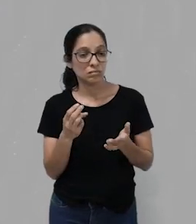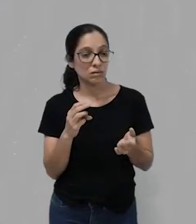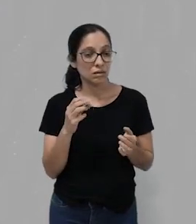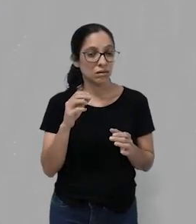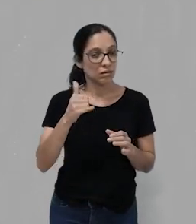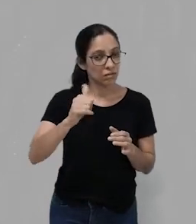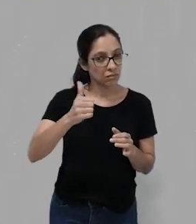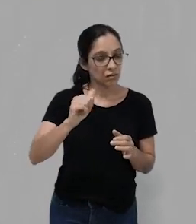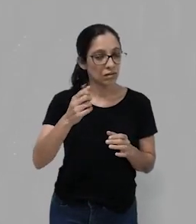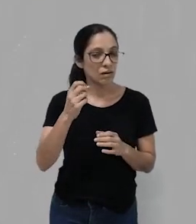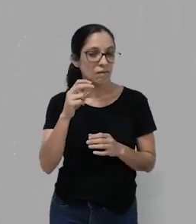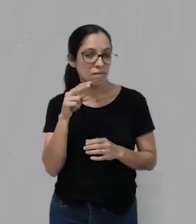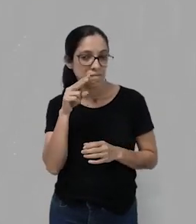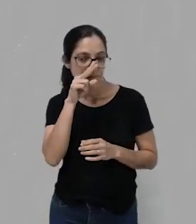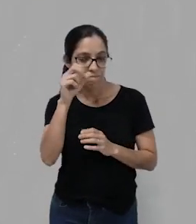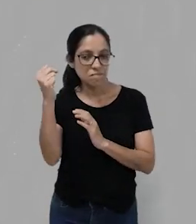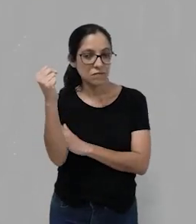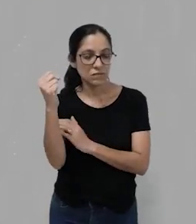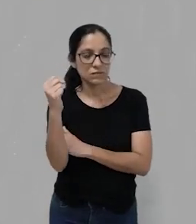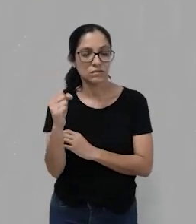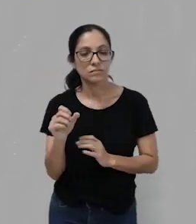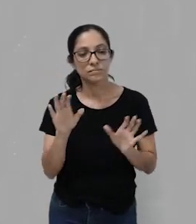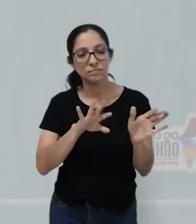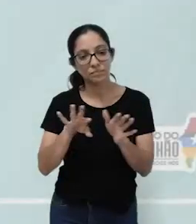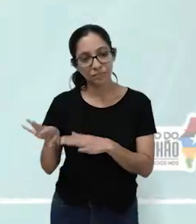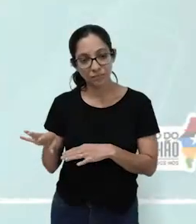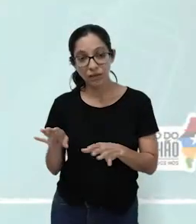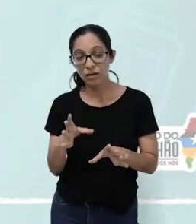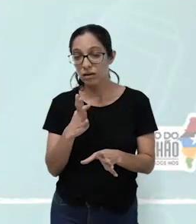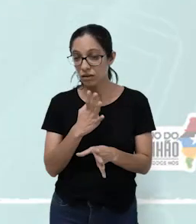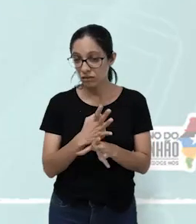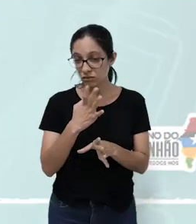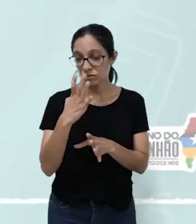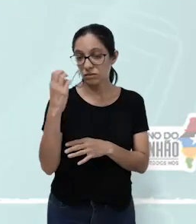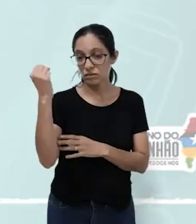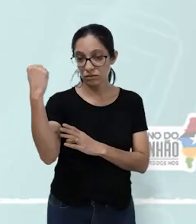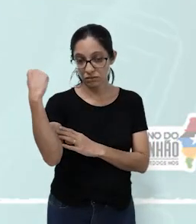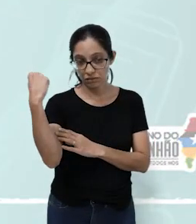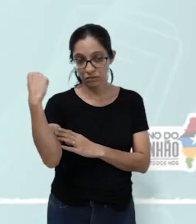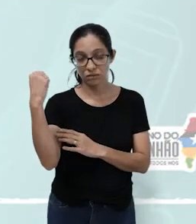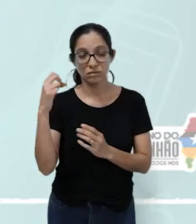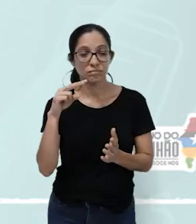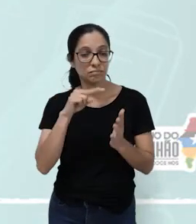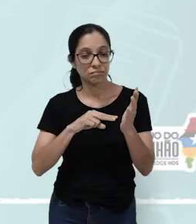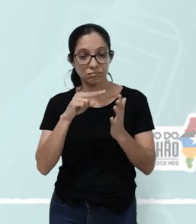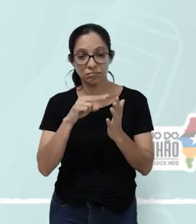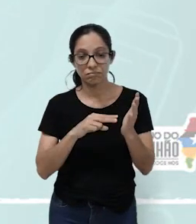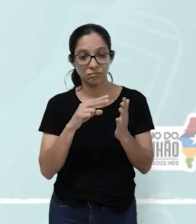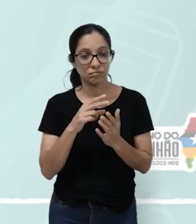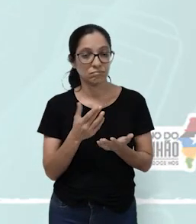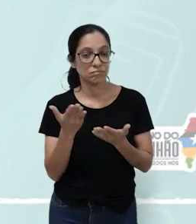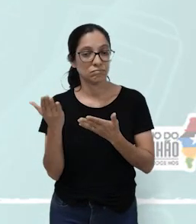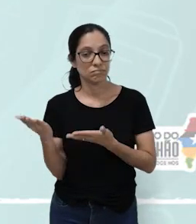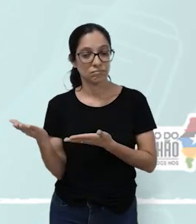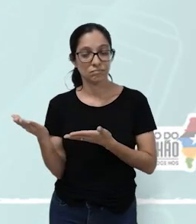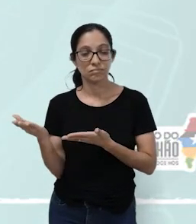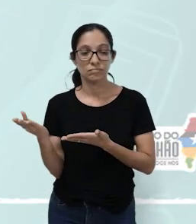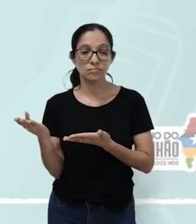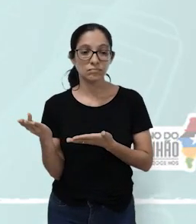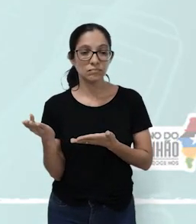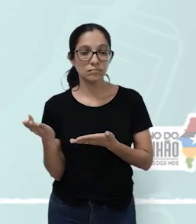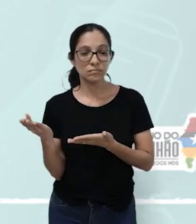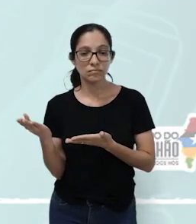indivíduo. Em relação à resistência, a resistência é a capacidade que o corpo tem de exercer um esforço estático ou